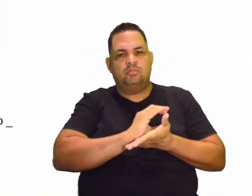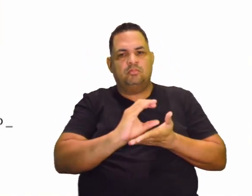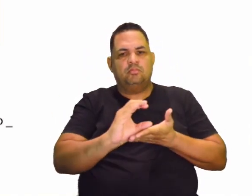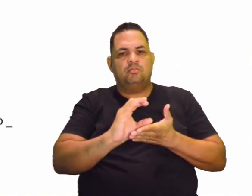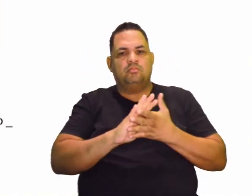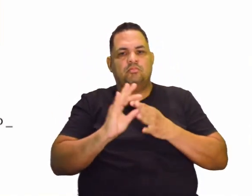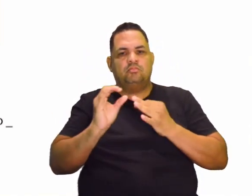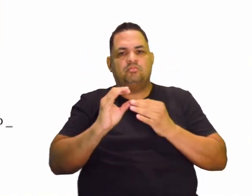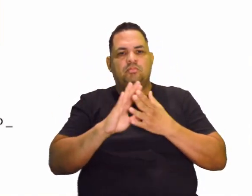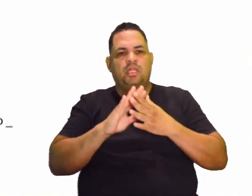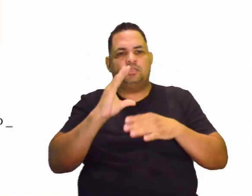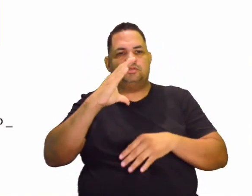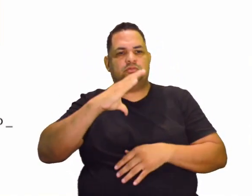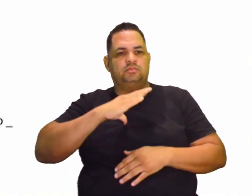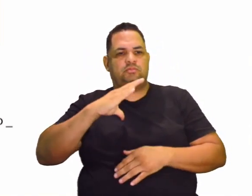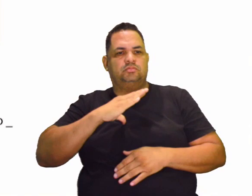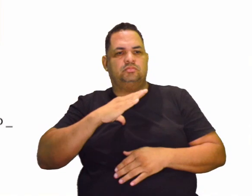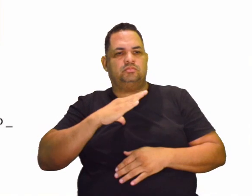sinuosas,